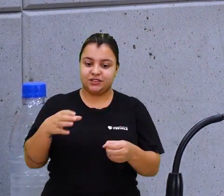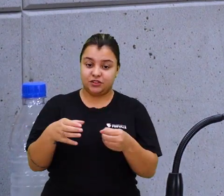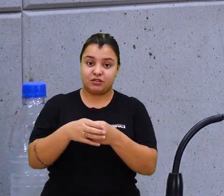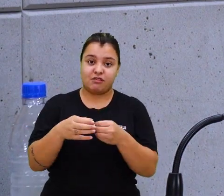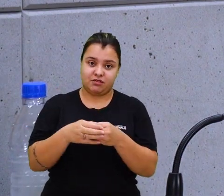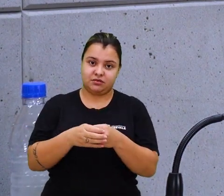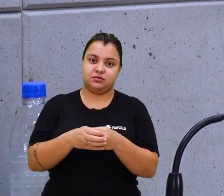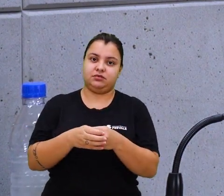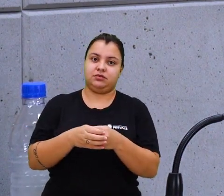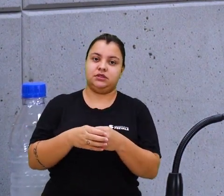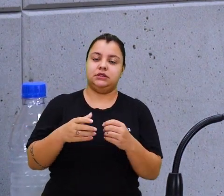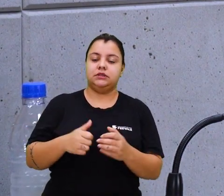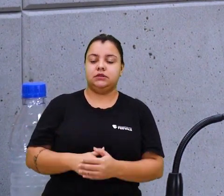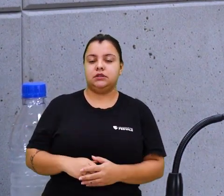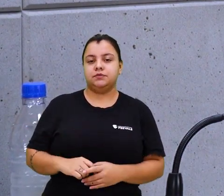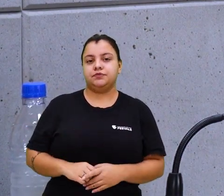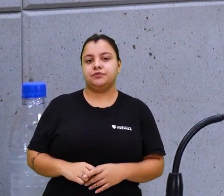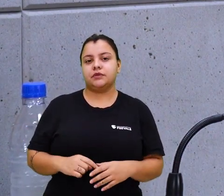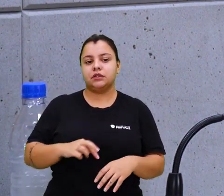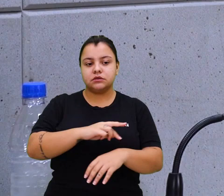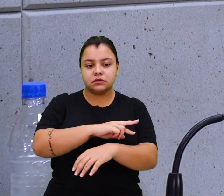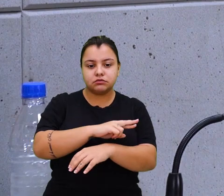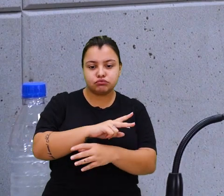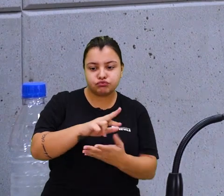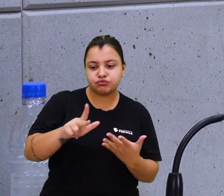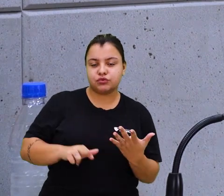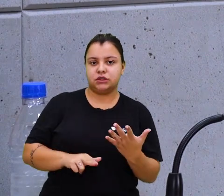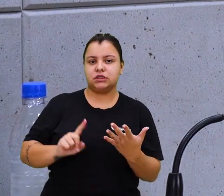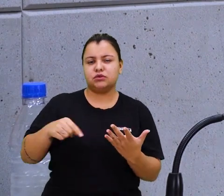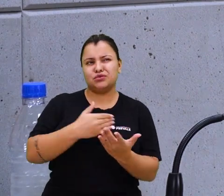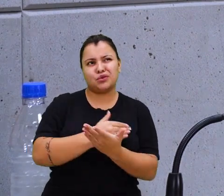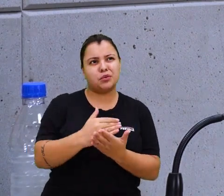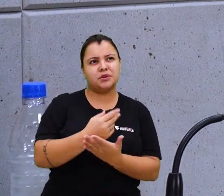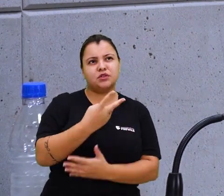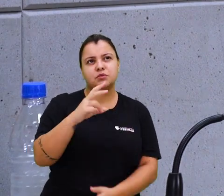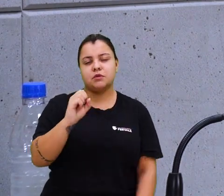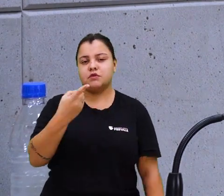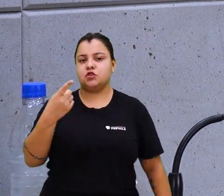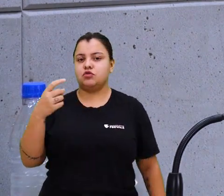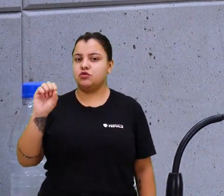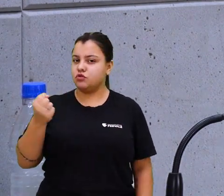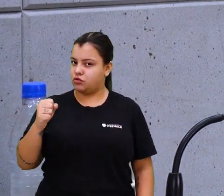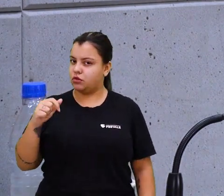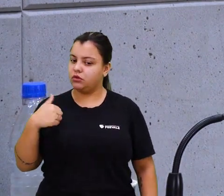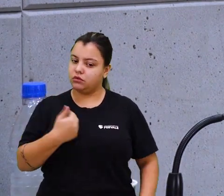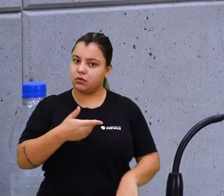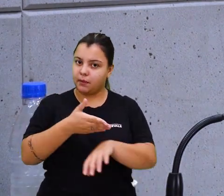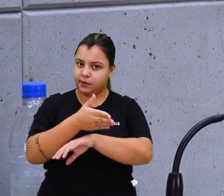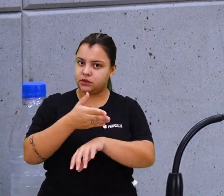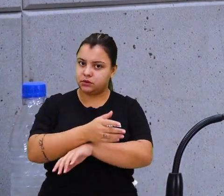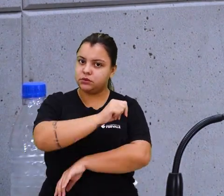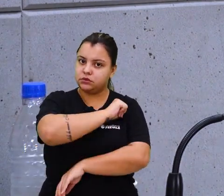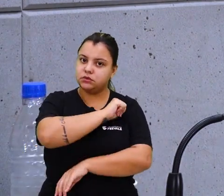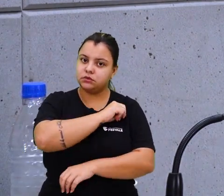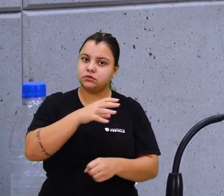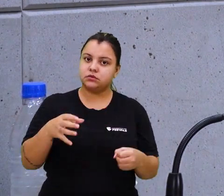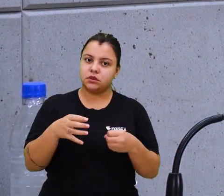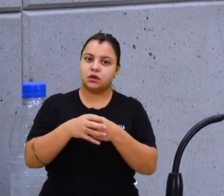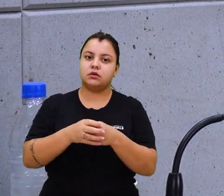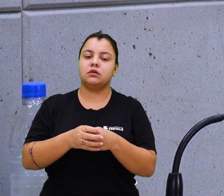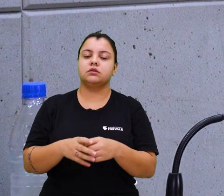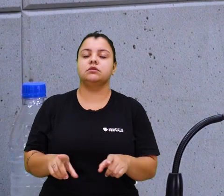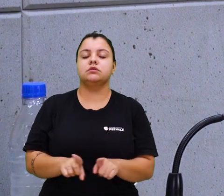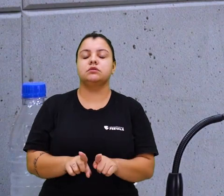da éro identificação desde o seu começo desde 2018 Eu participo com os alunos né na comissão de hetro